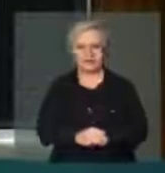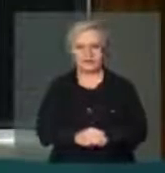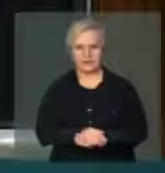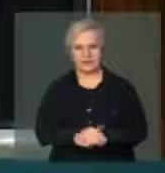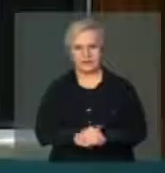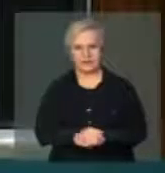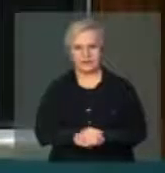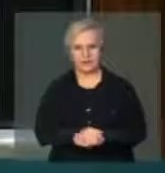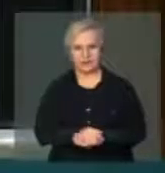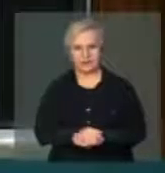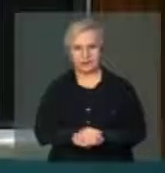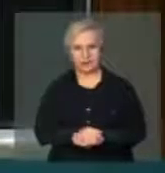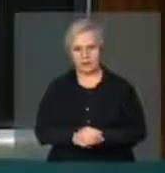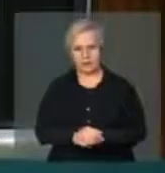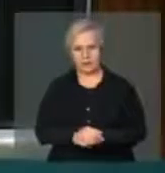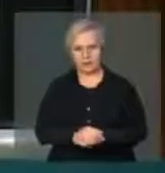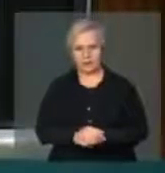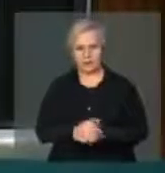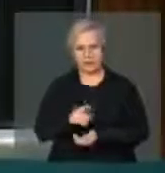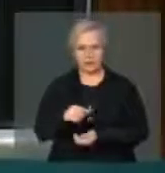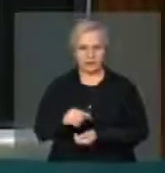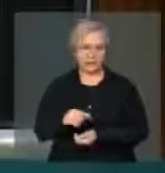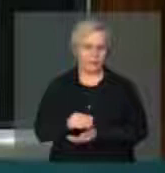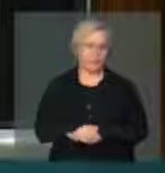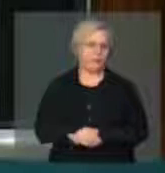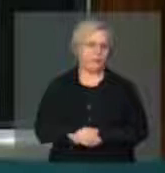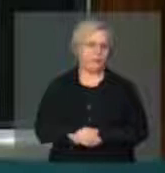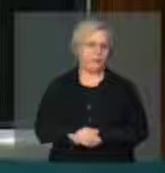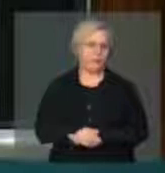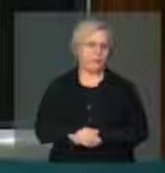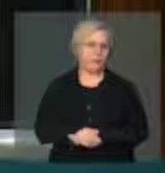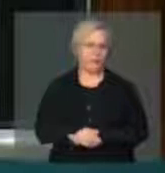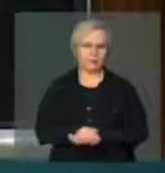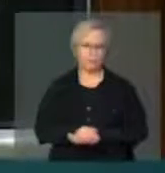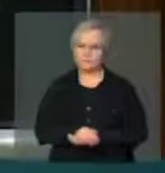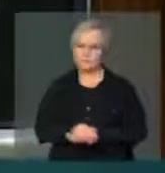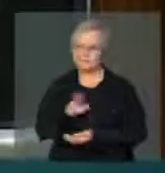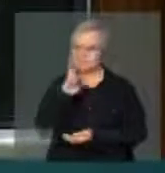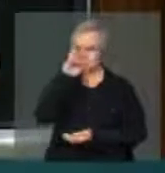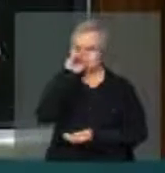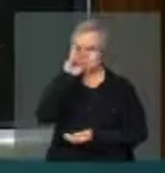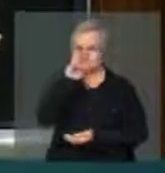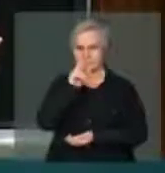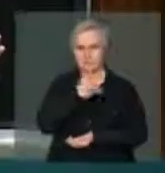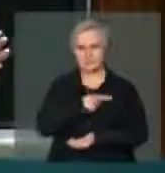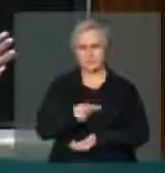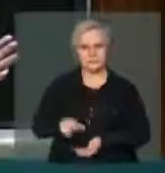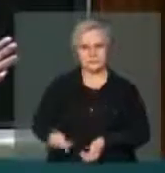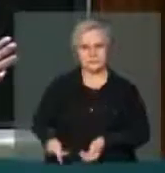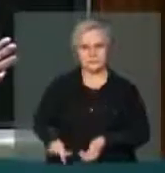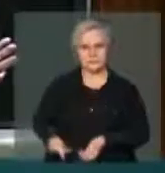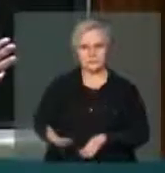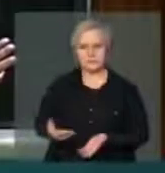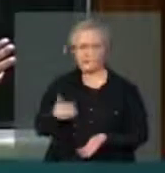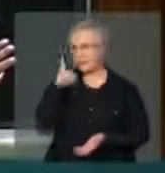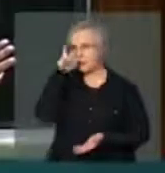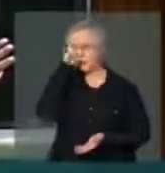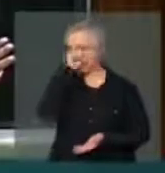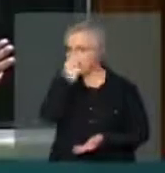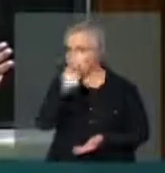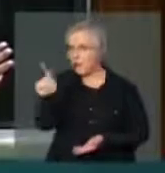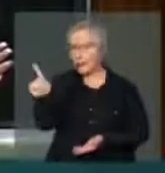do sul do Piauí, mas que a gente pudesse. Mas, presidente, não está difícil de